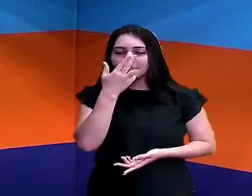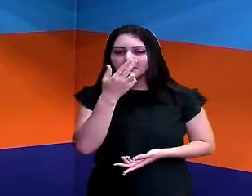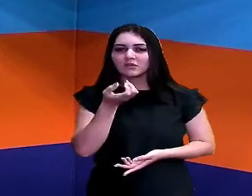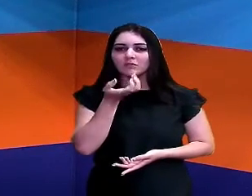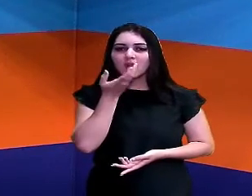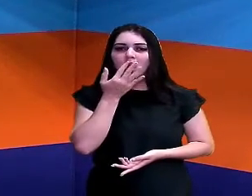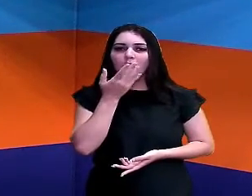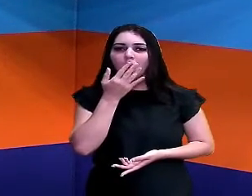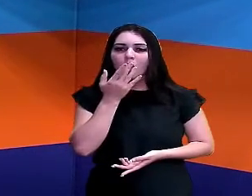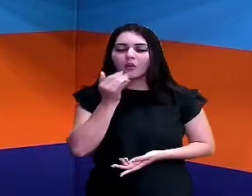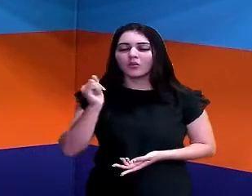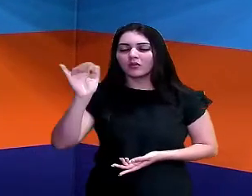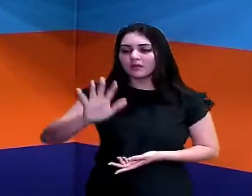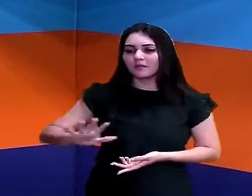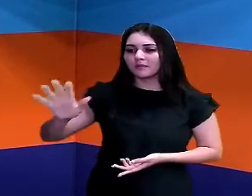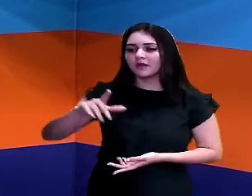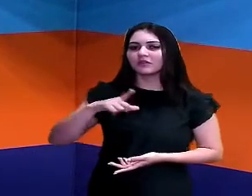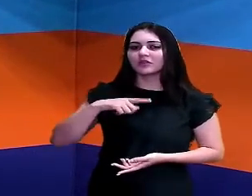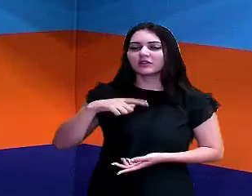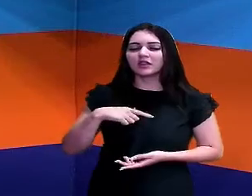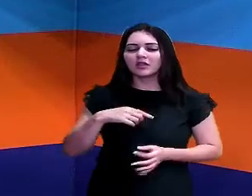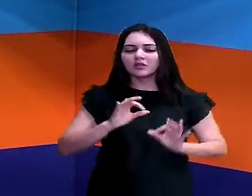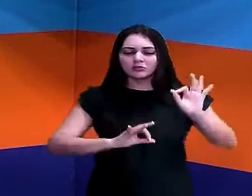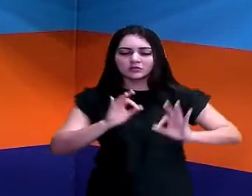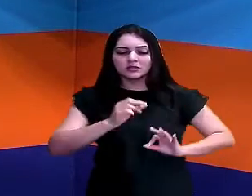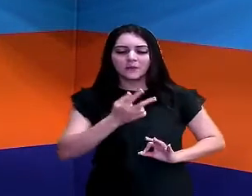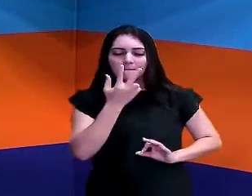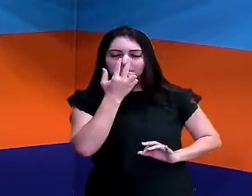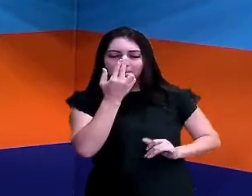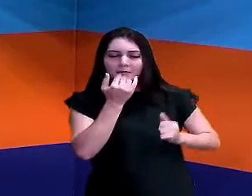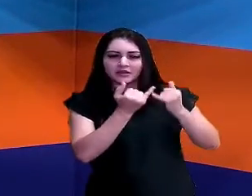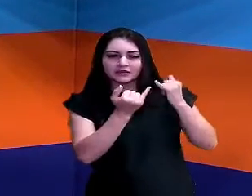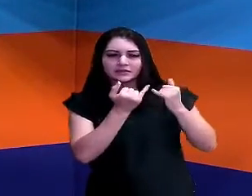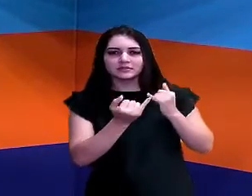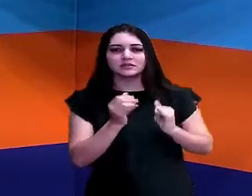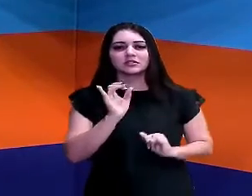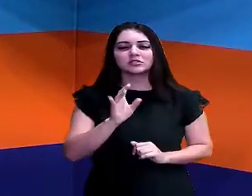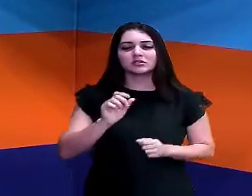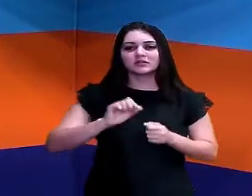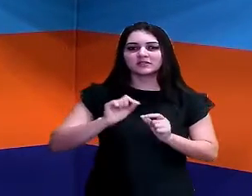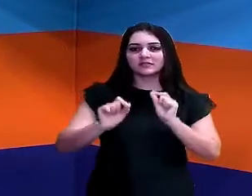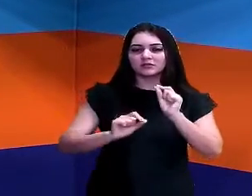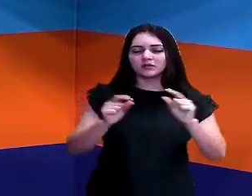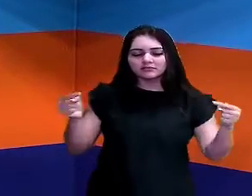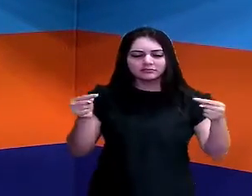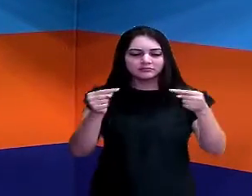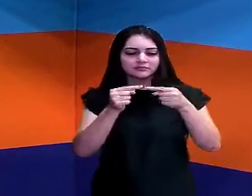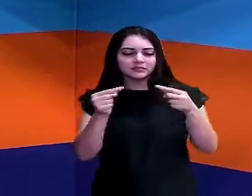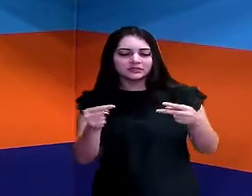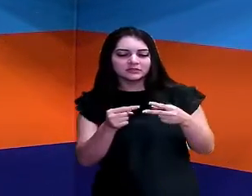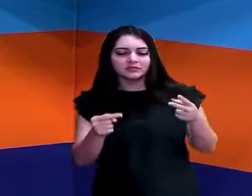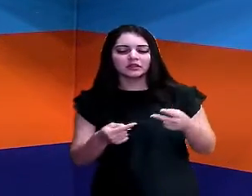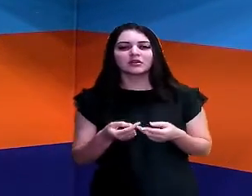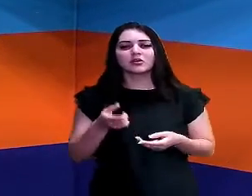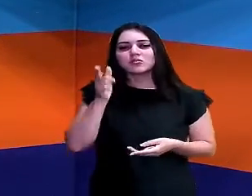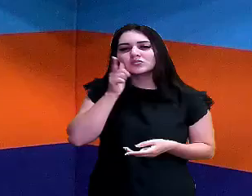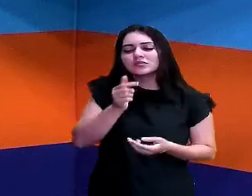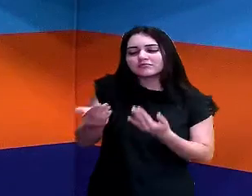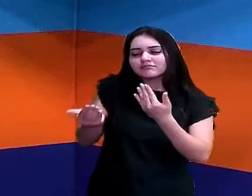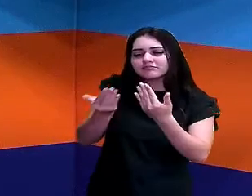dos objetos que possuem a forma parecida. Então aqui a gente vai só fazer a identificação, para ver se a gente consegue